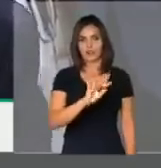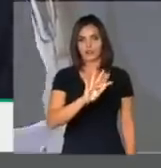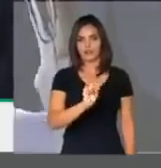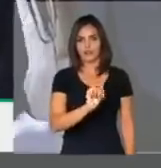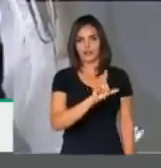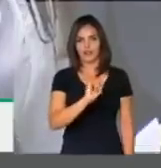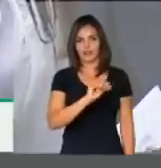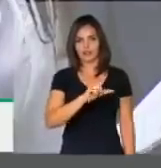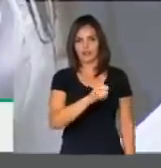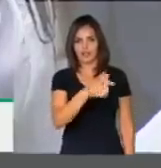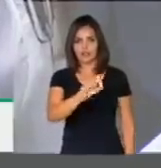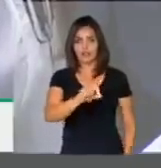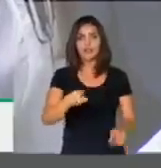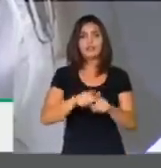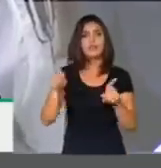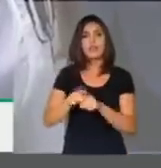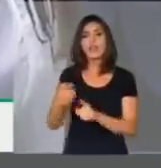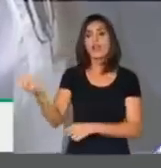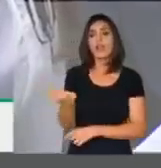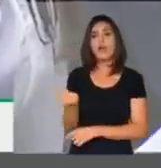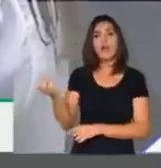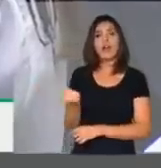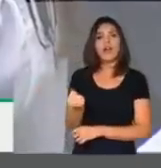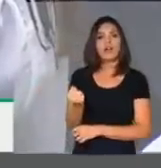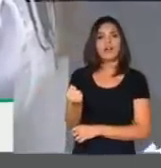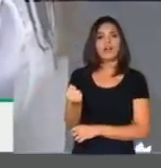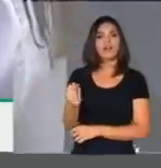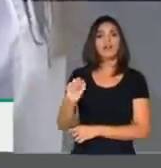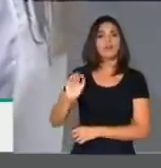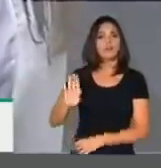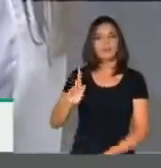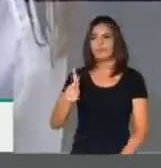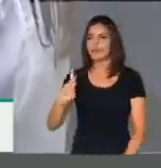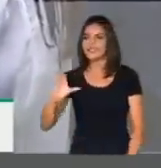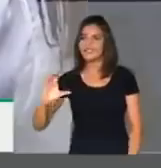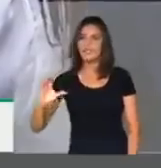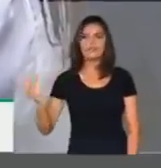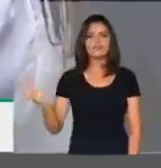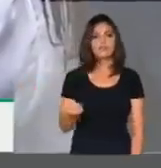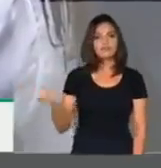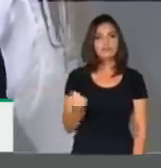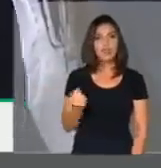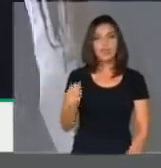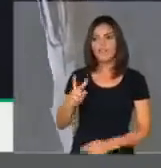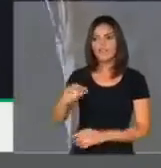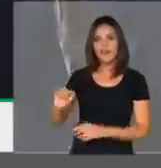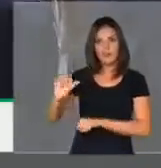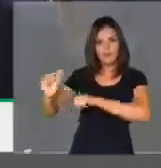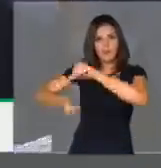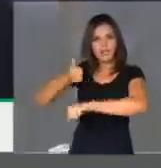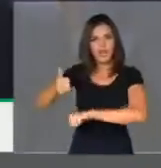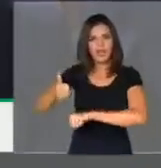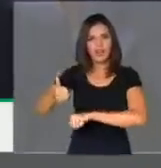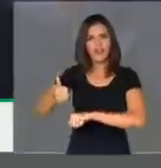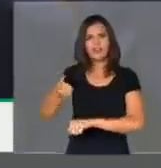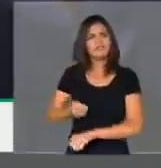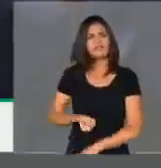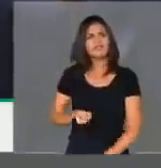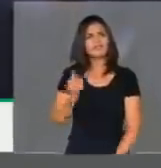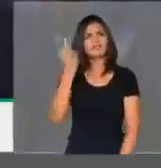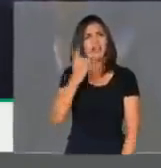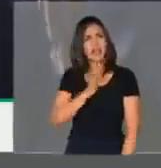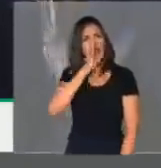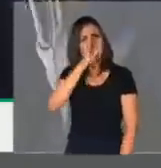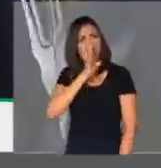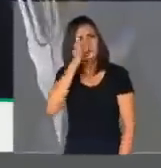continuada, os 60 anos de idade a R$400, e só os 70 anos, isso é um absurdo